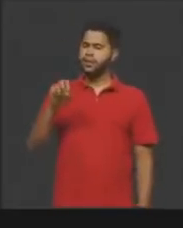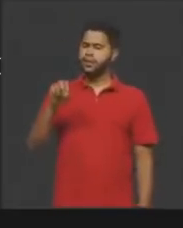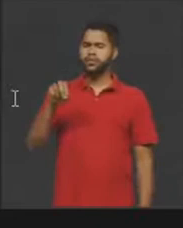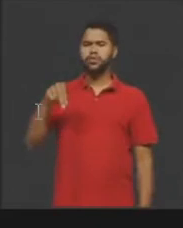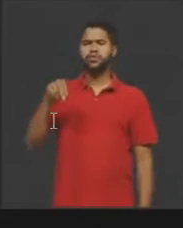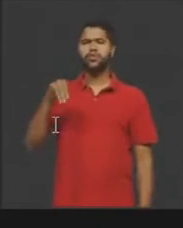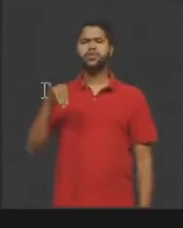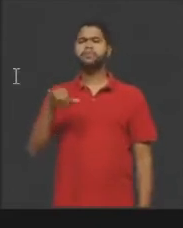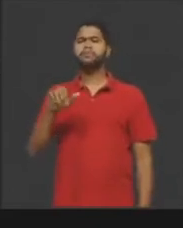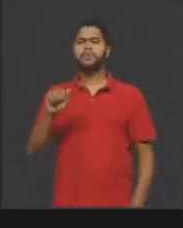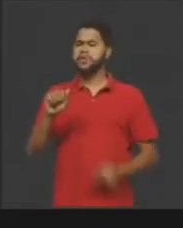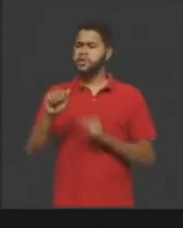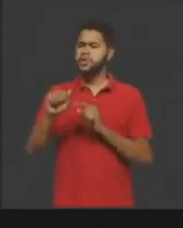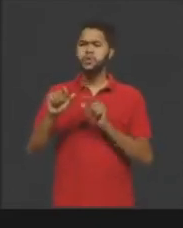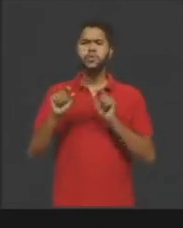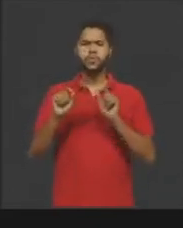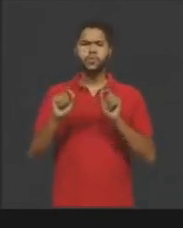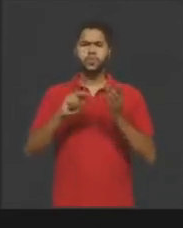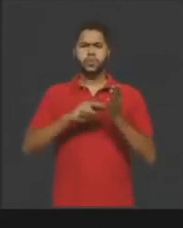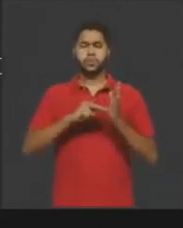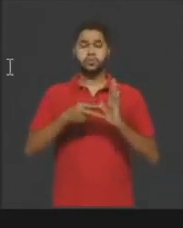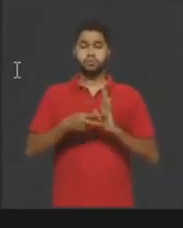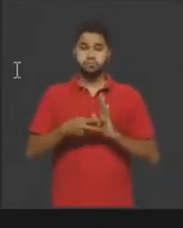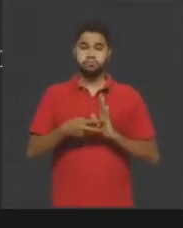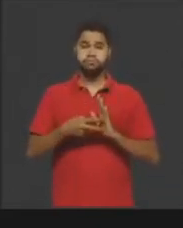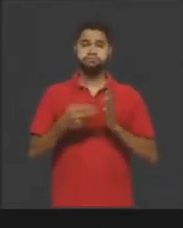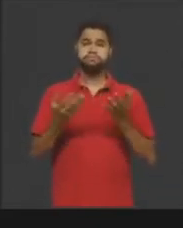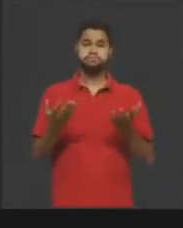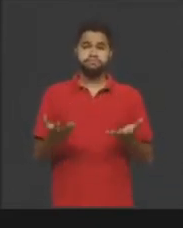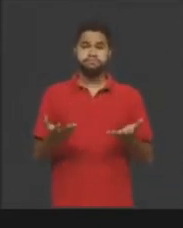A taxonomia, ela é então